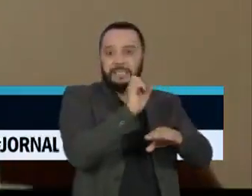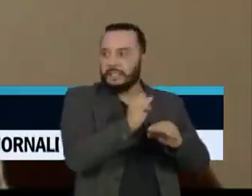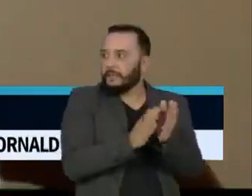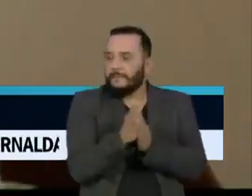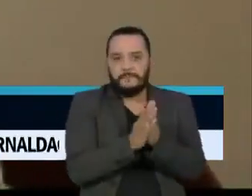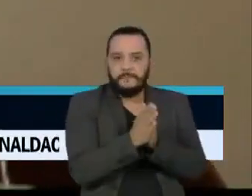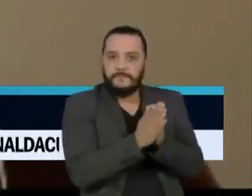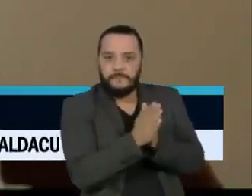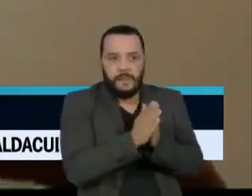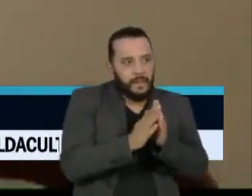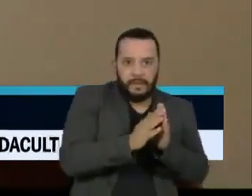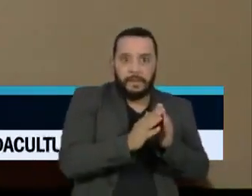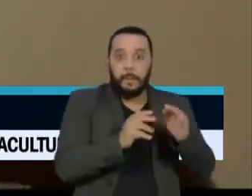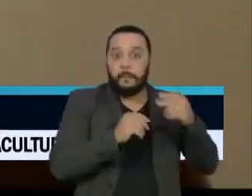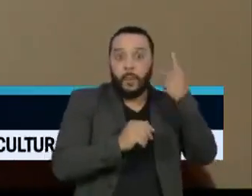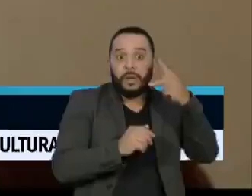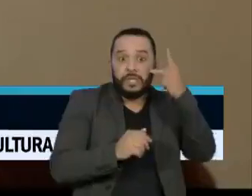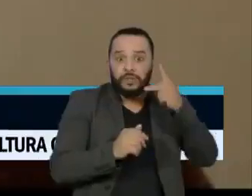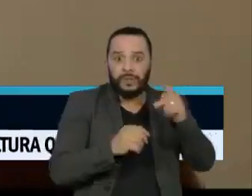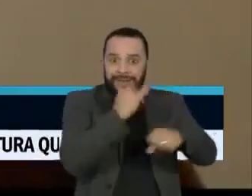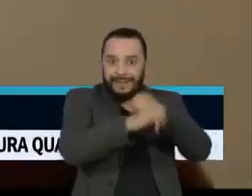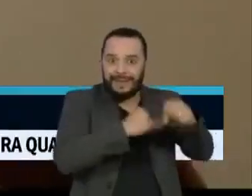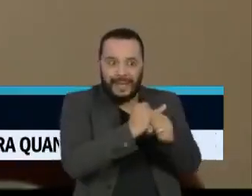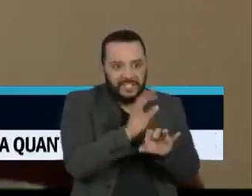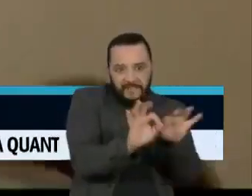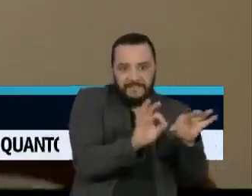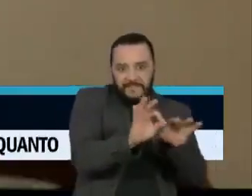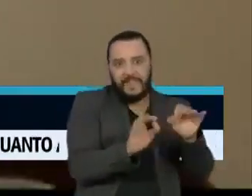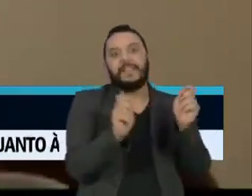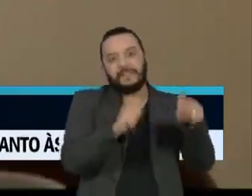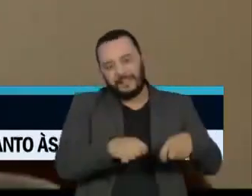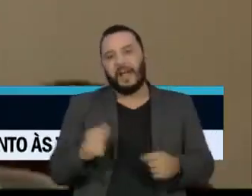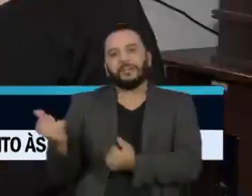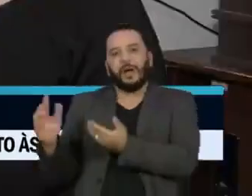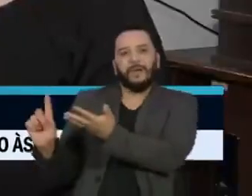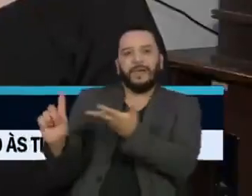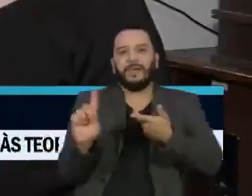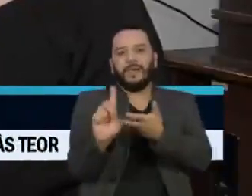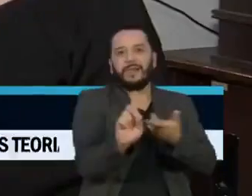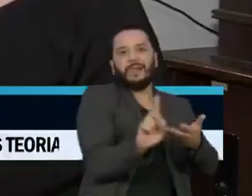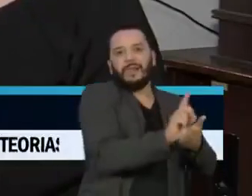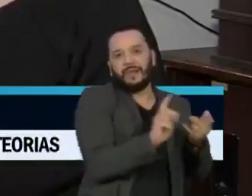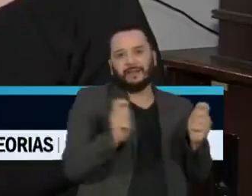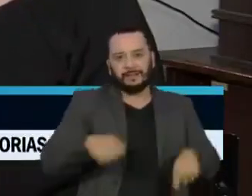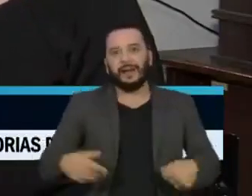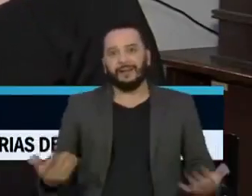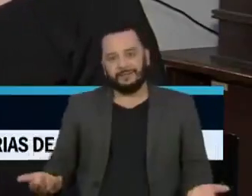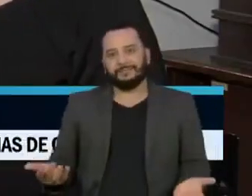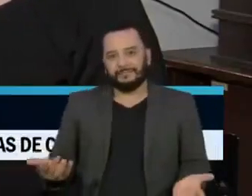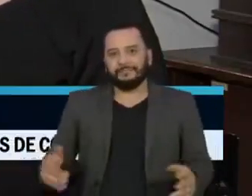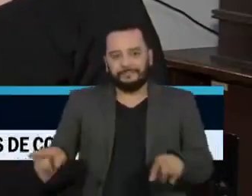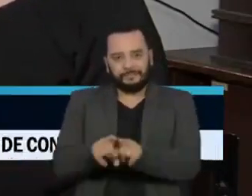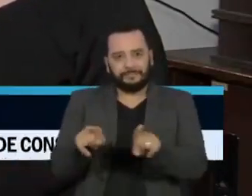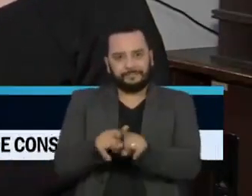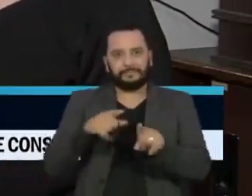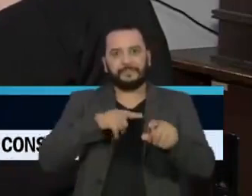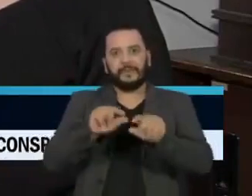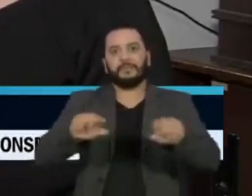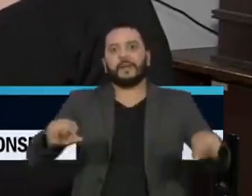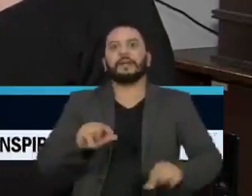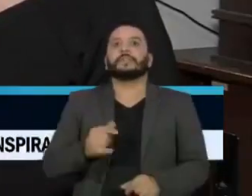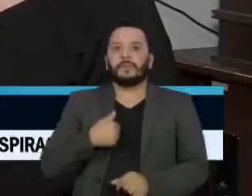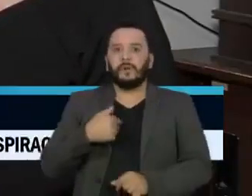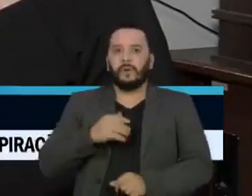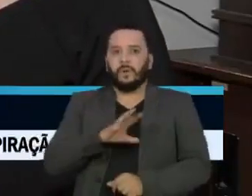com uma mensagem clara, objetiva para aqueles jovens, é óbvio que ele tem uma vantagem competitiva. Uma frase que eu gosto muito é do